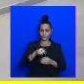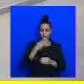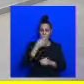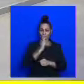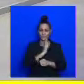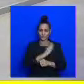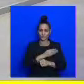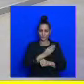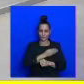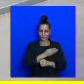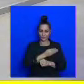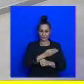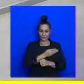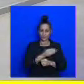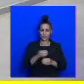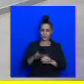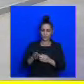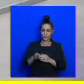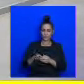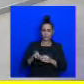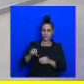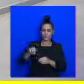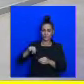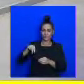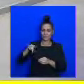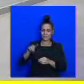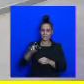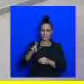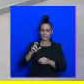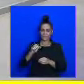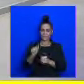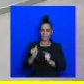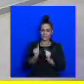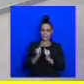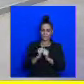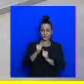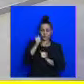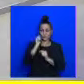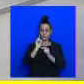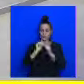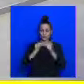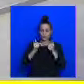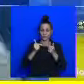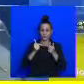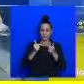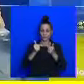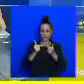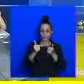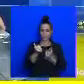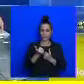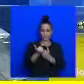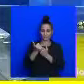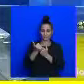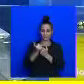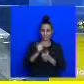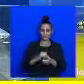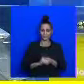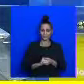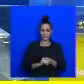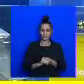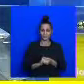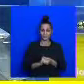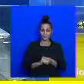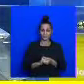o time do coração. Por favor, Sandra, adentrando aqui o nosso palco, nossa colega da Caixa, também com o apoio da Beth, garota da